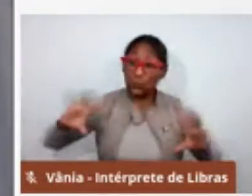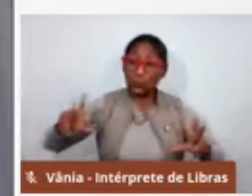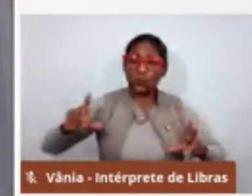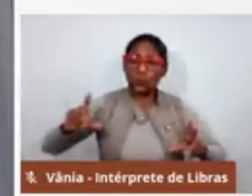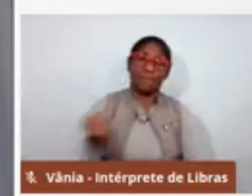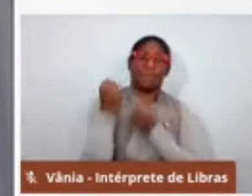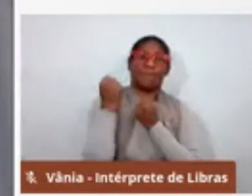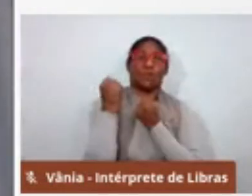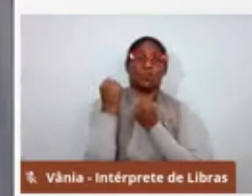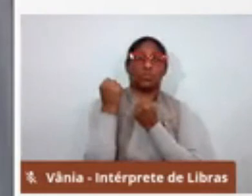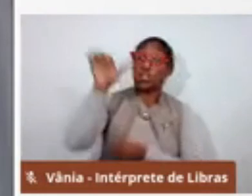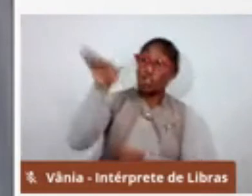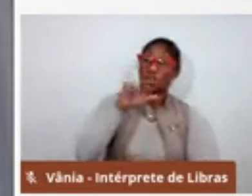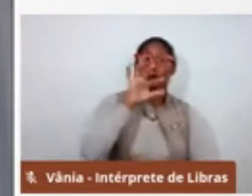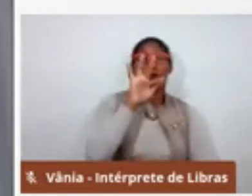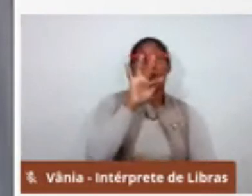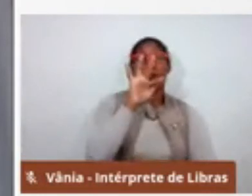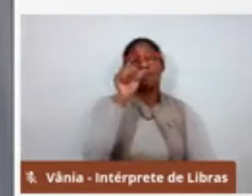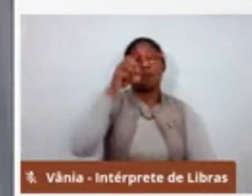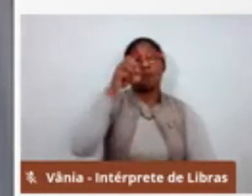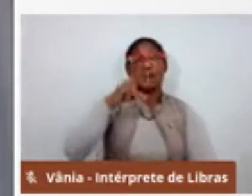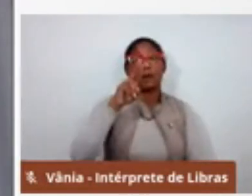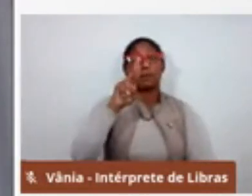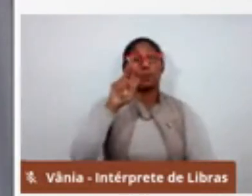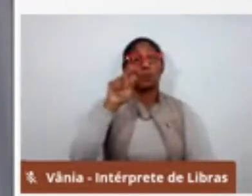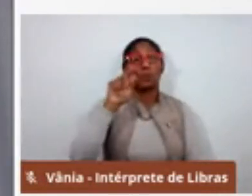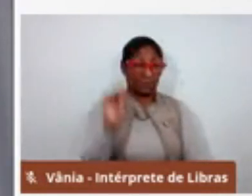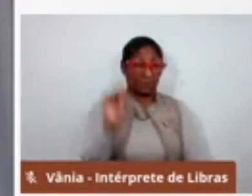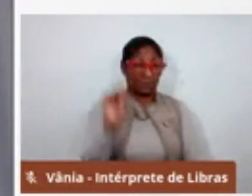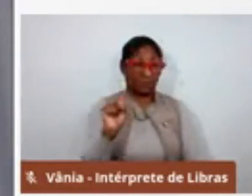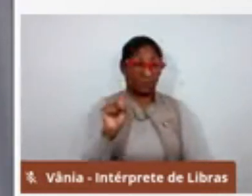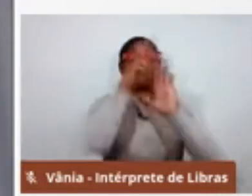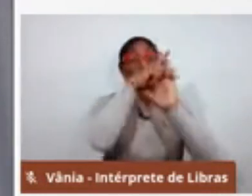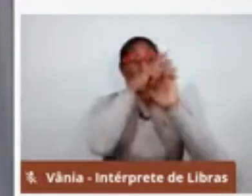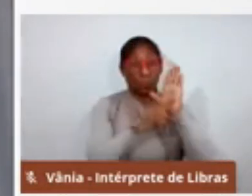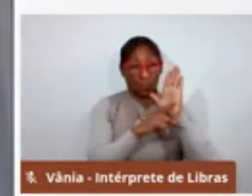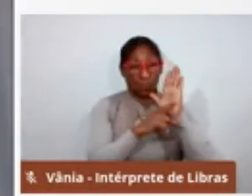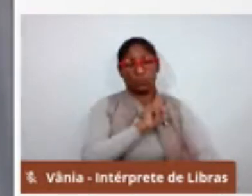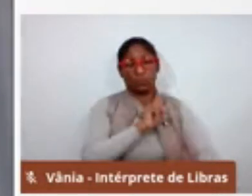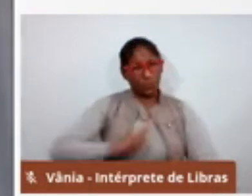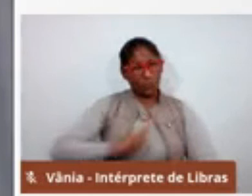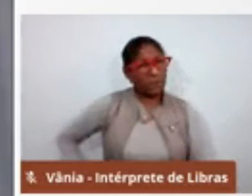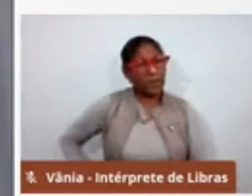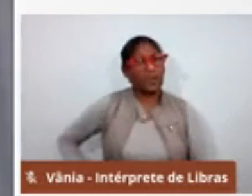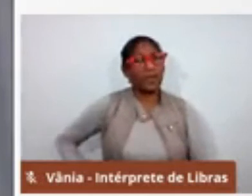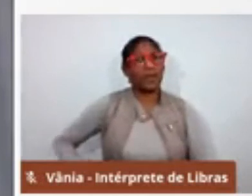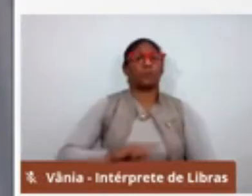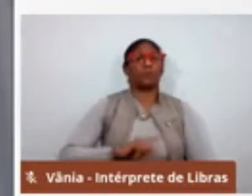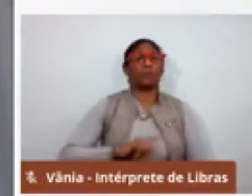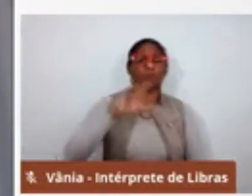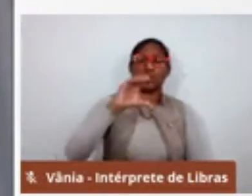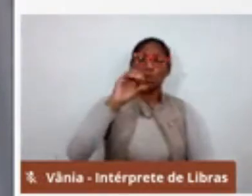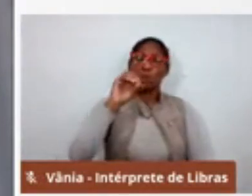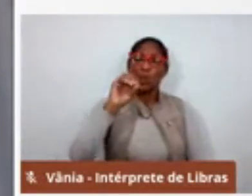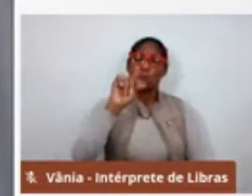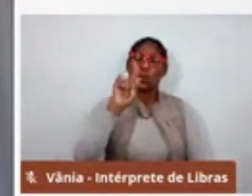definição desses protocolos, né, de governança, de cogestão do modelo do distanciamento